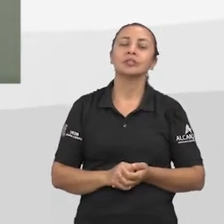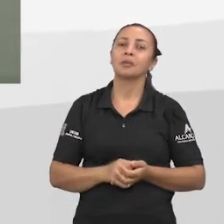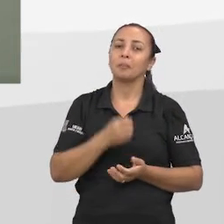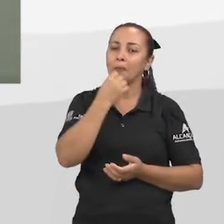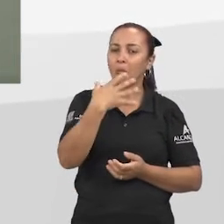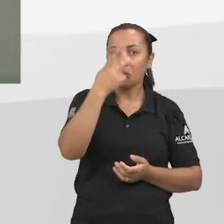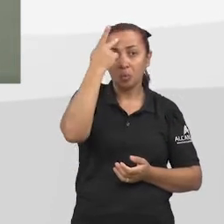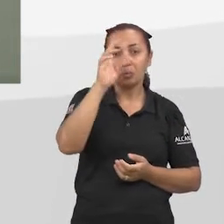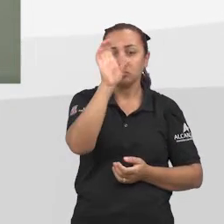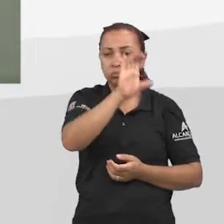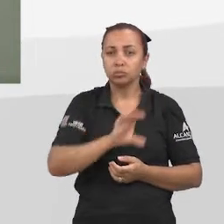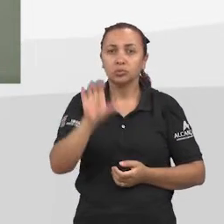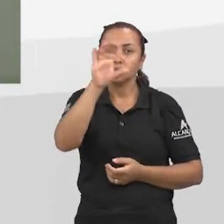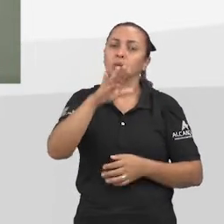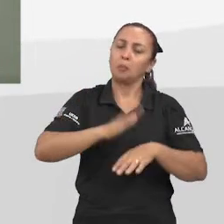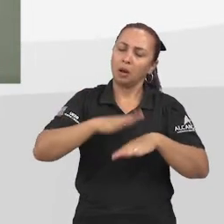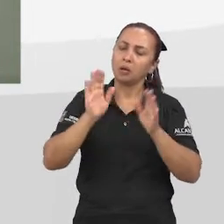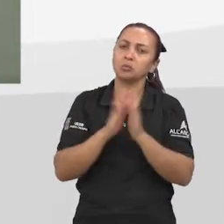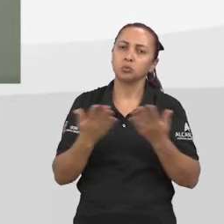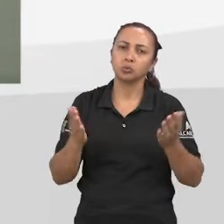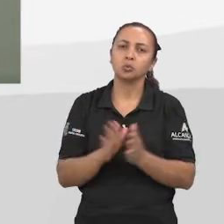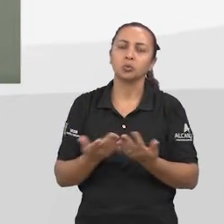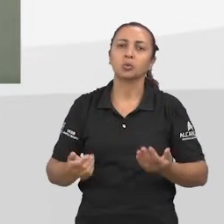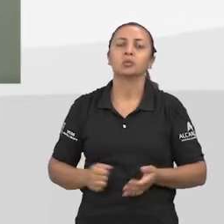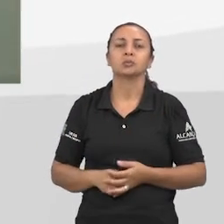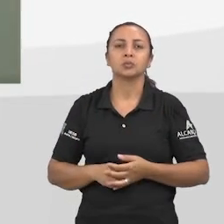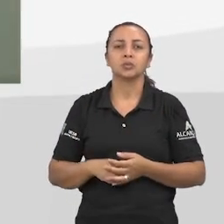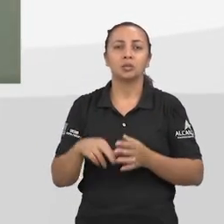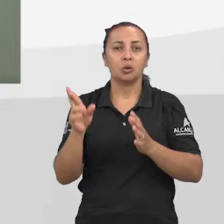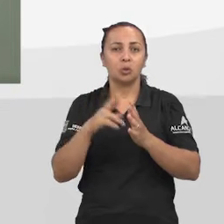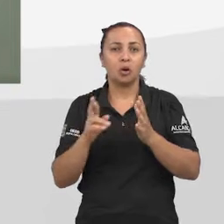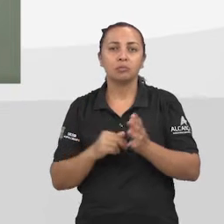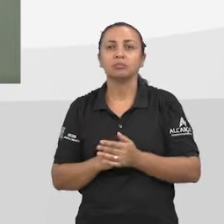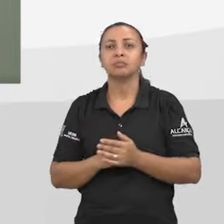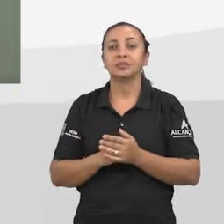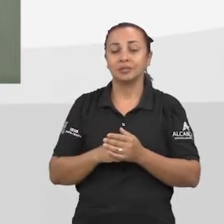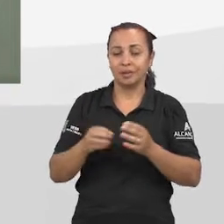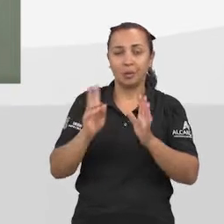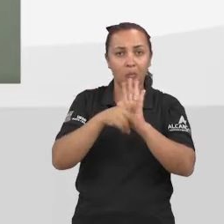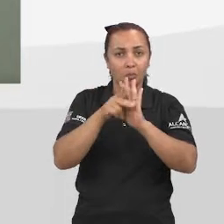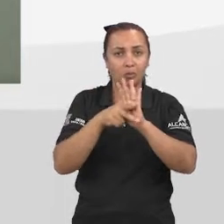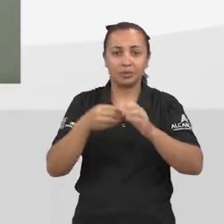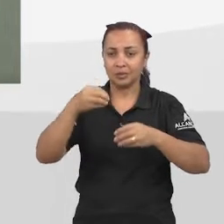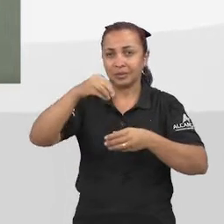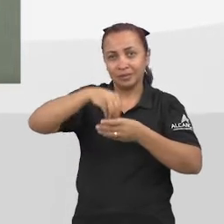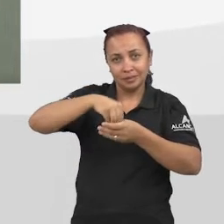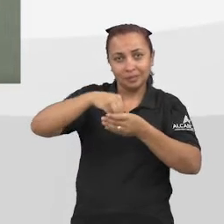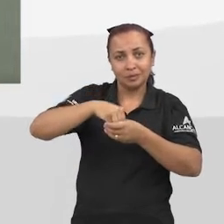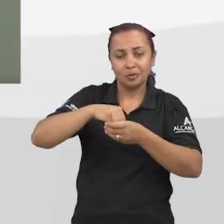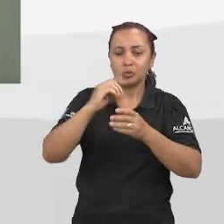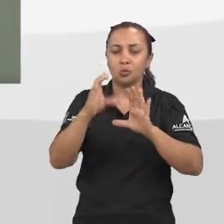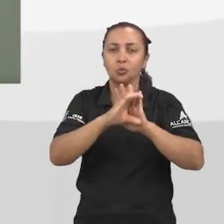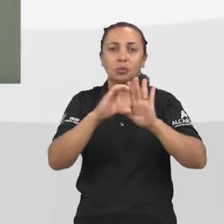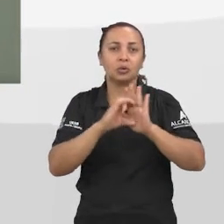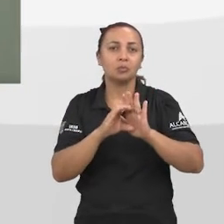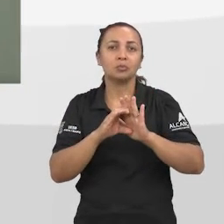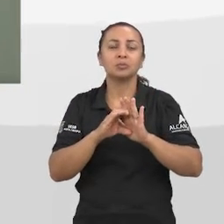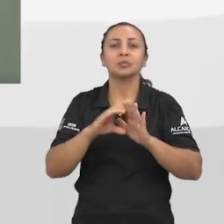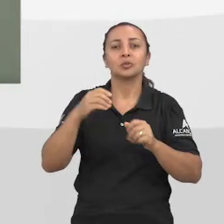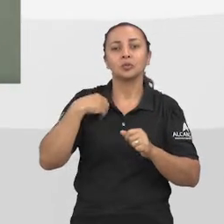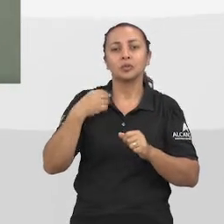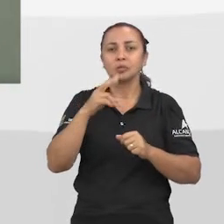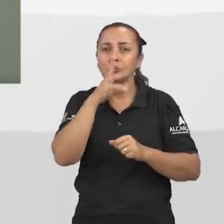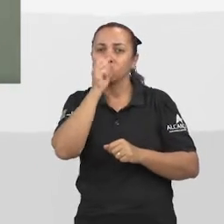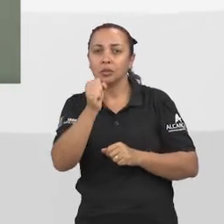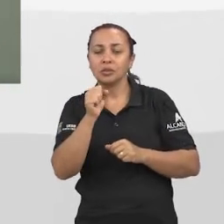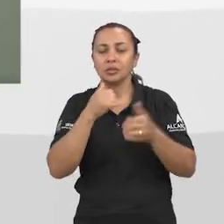artificial para as regiões carentes do Recôncavo. E esse projeto está incubado dentro de um dos capítulos do ramo, que é o